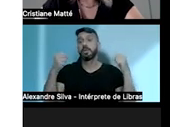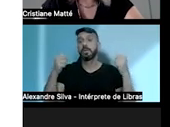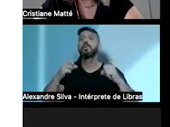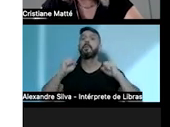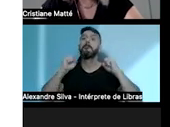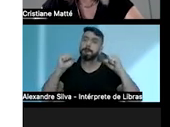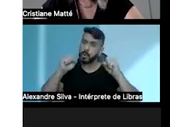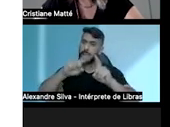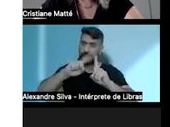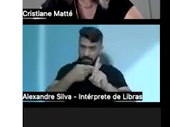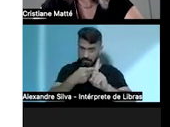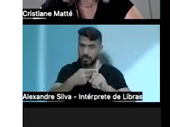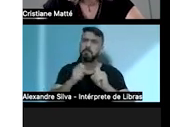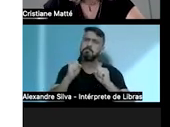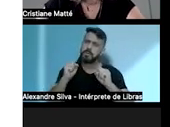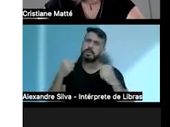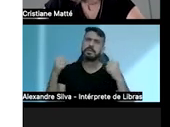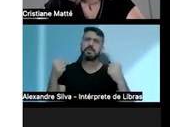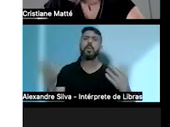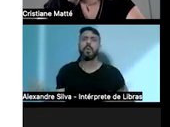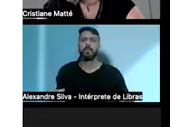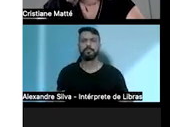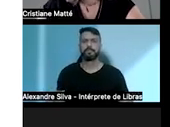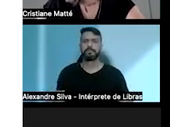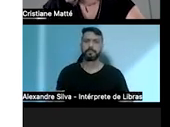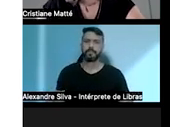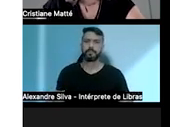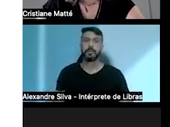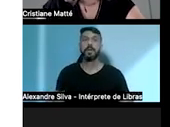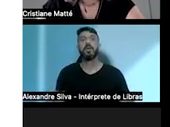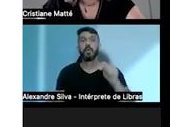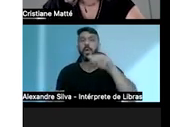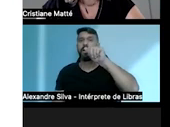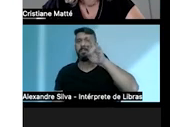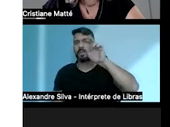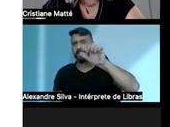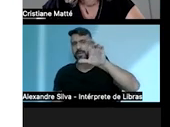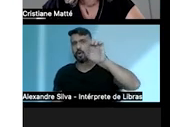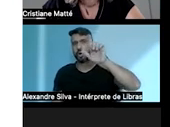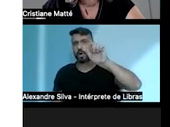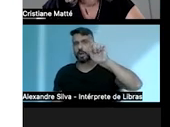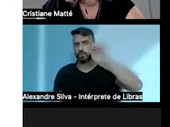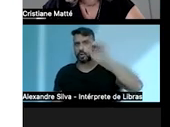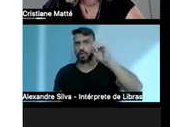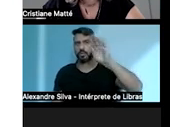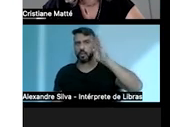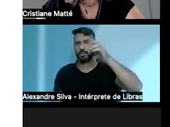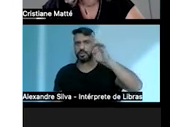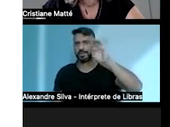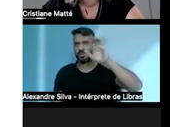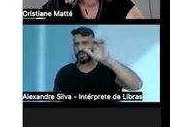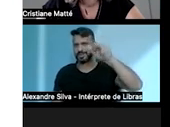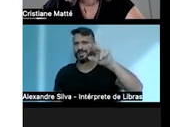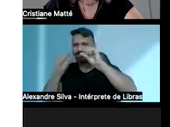pode realizar sendo gestante. Então, o American College of Obstetricians and Gynecologists, o ACOG, lá na década